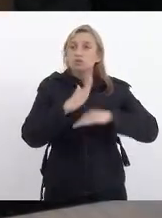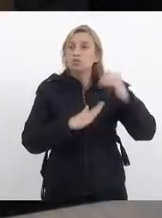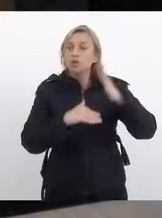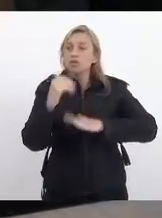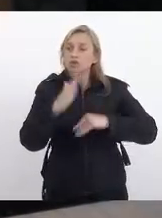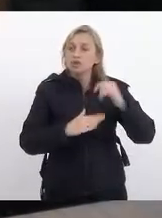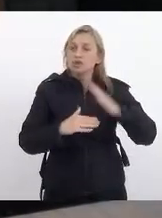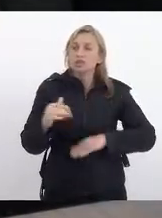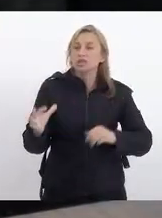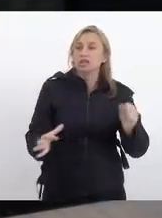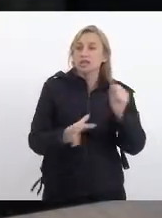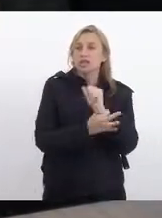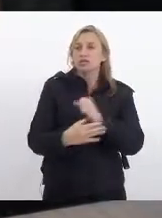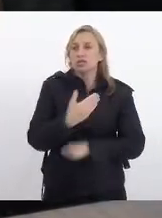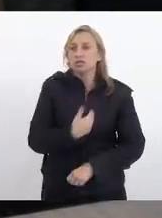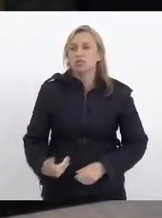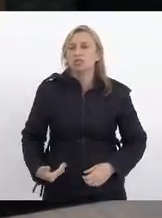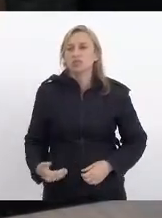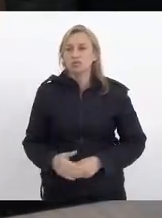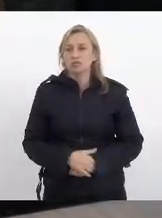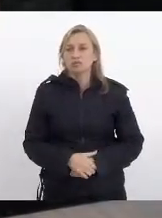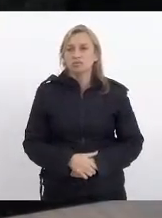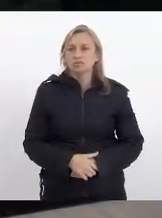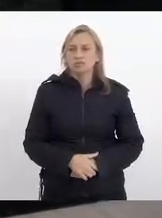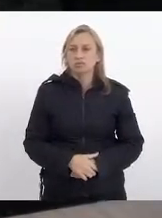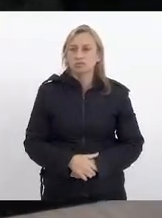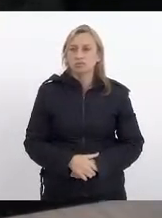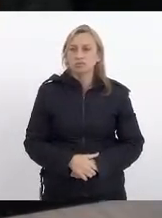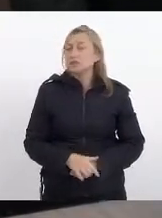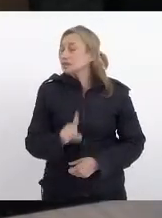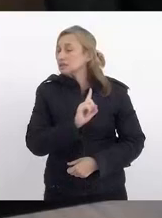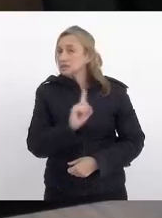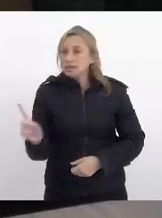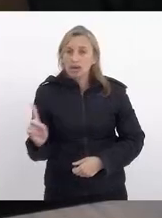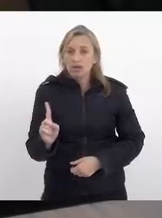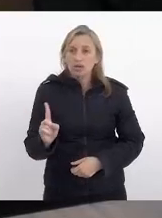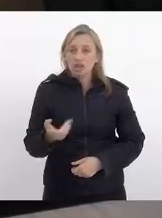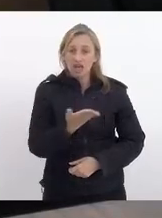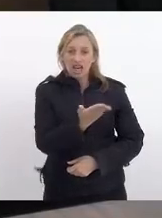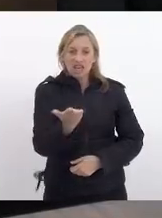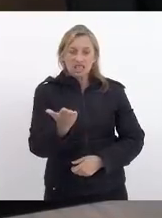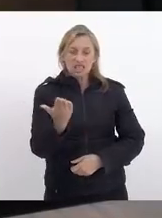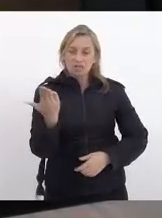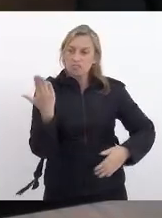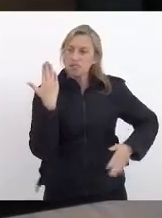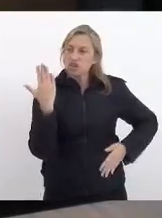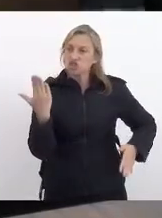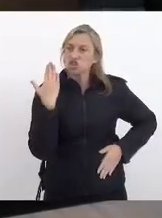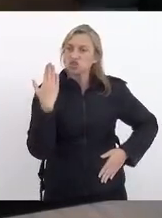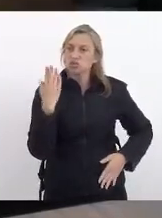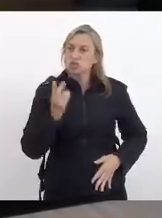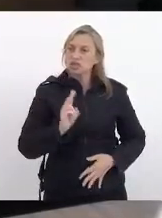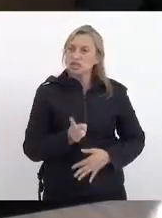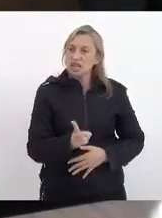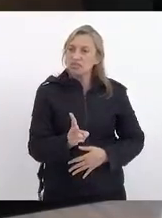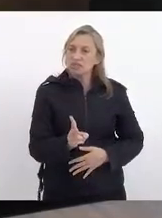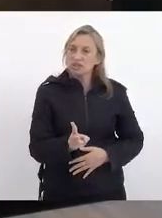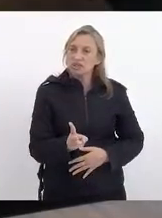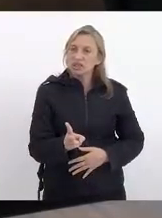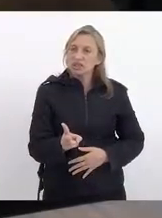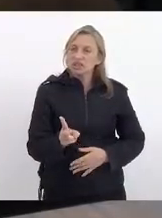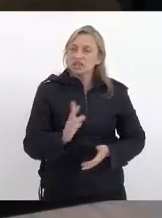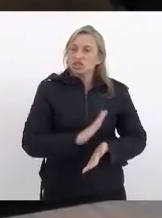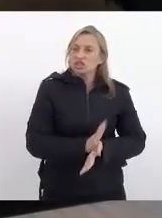história de segurança pública Ah e não esses bandidos que a todo momento